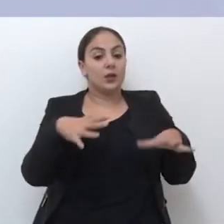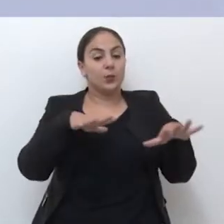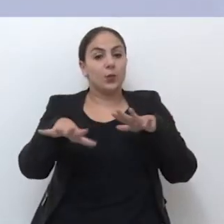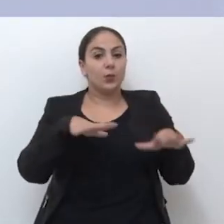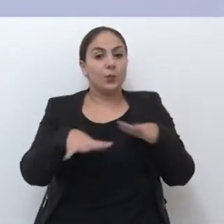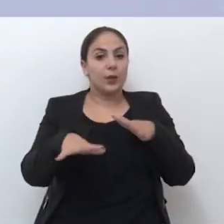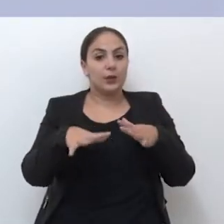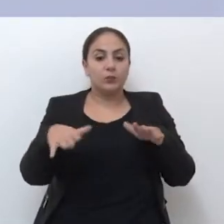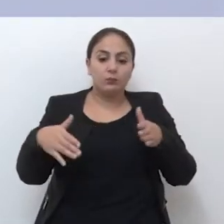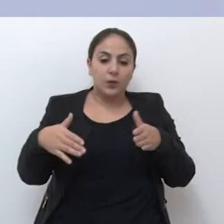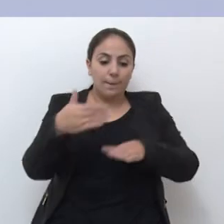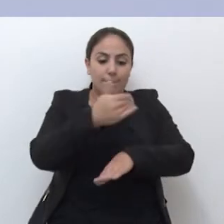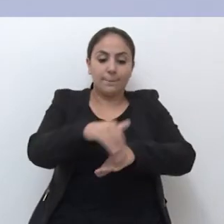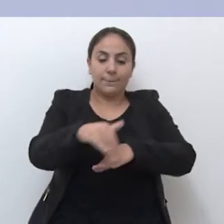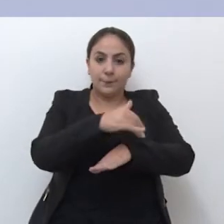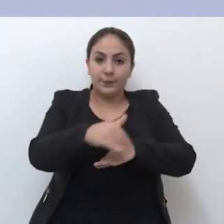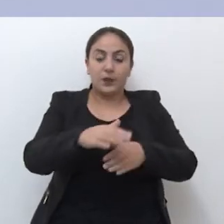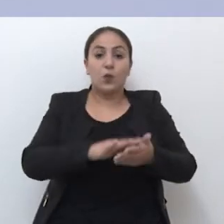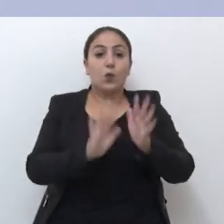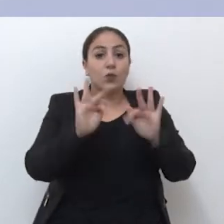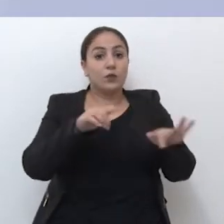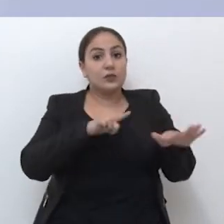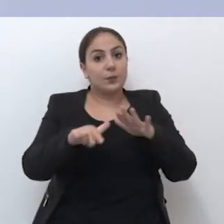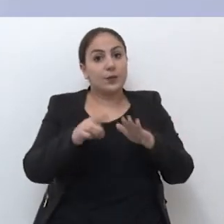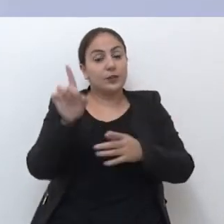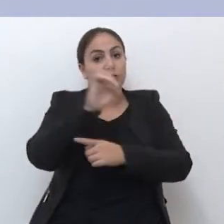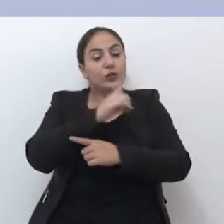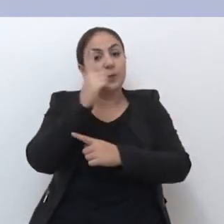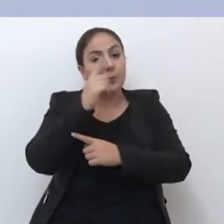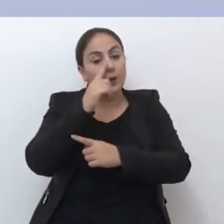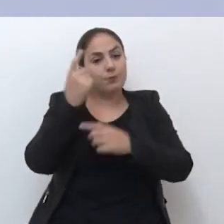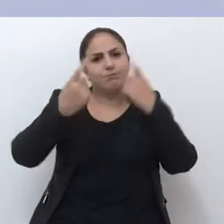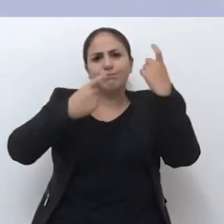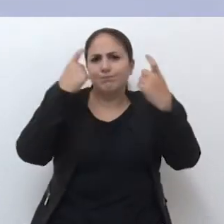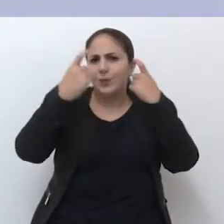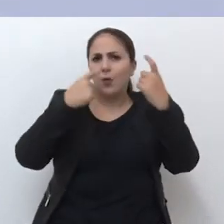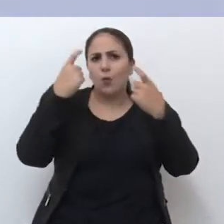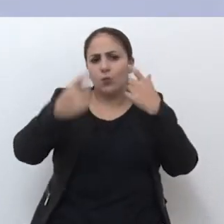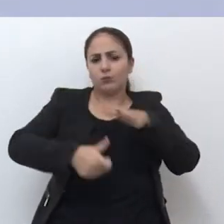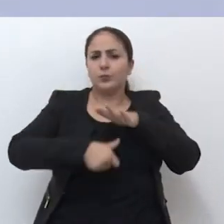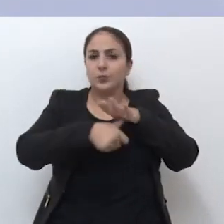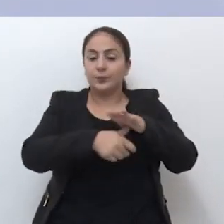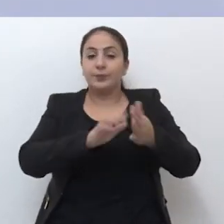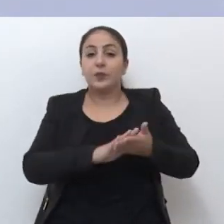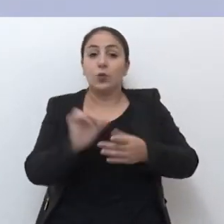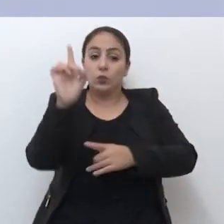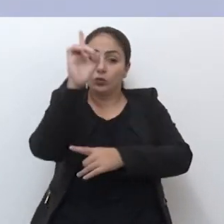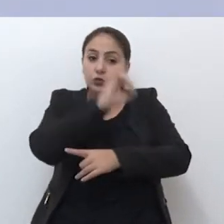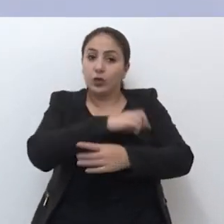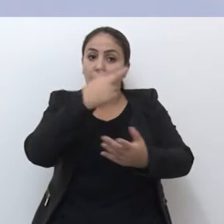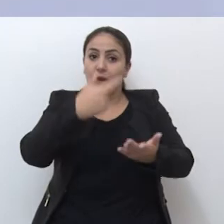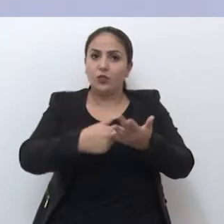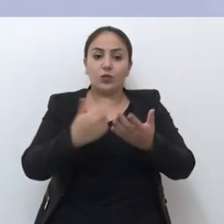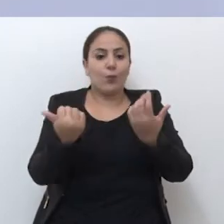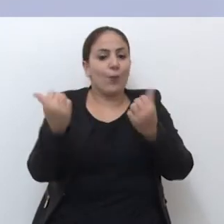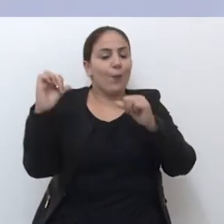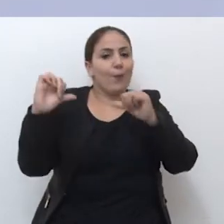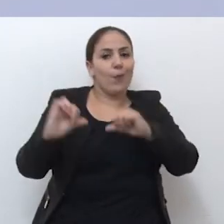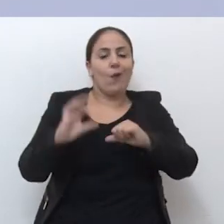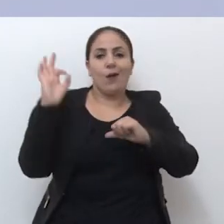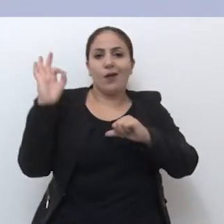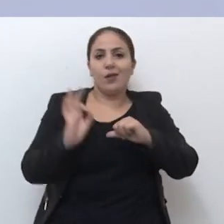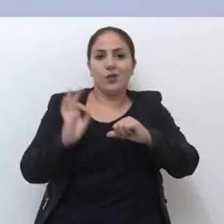Grande movimento nas estradas, o fim de semana do Dia das Mães preocupa as autoridades. A data registra